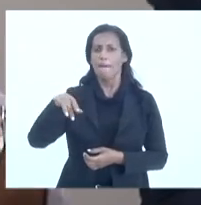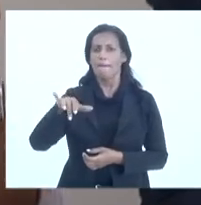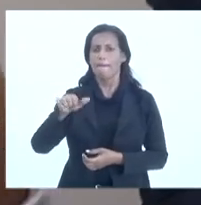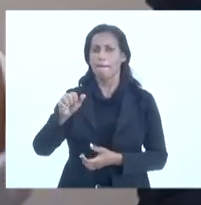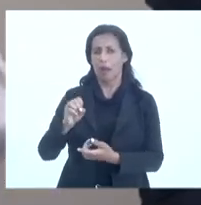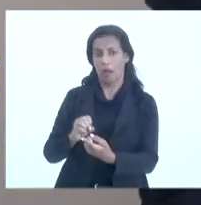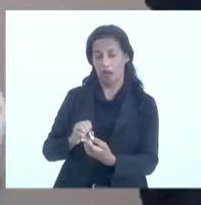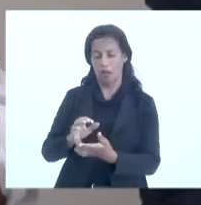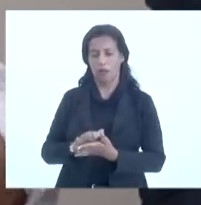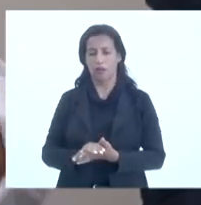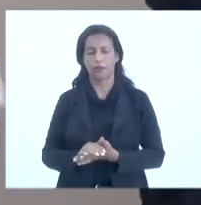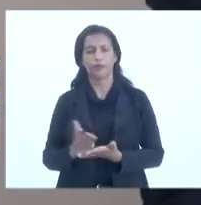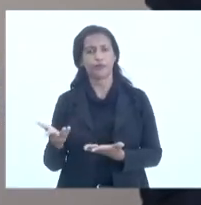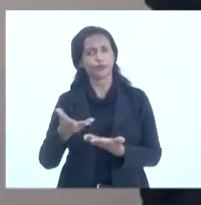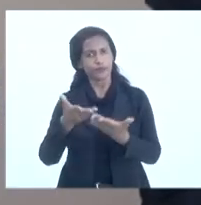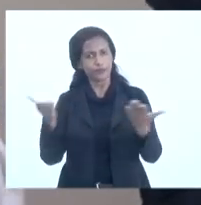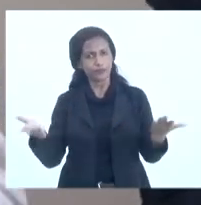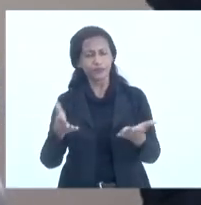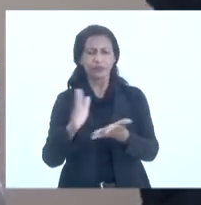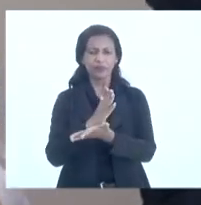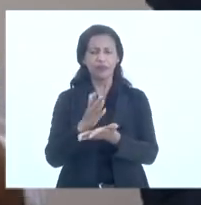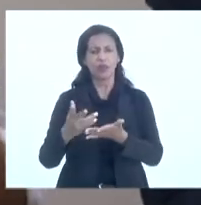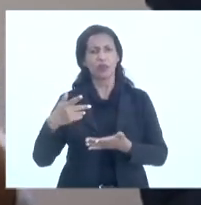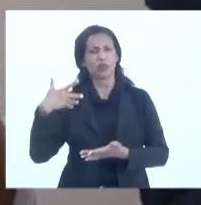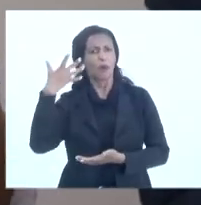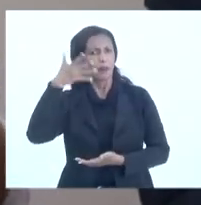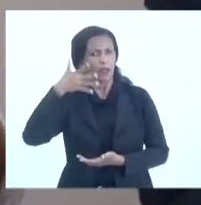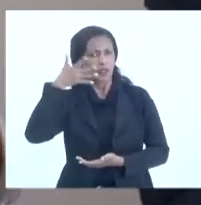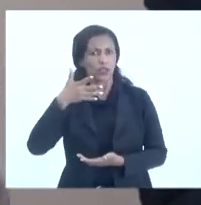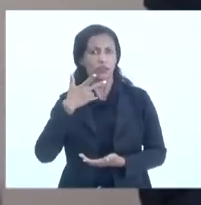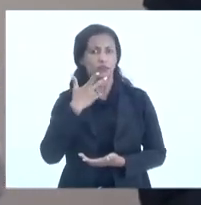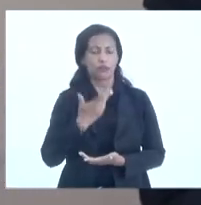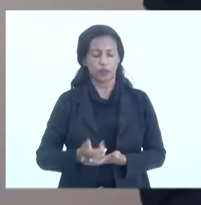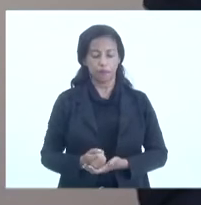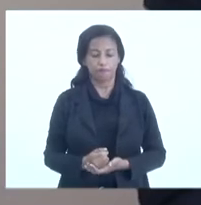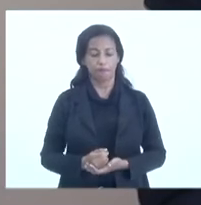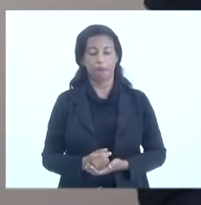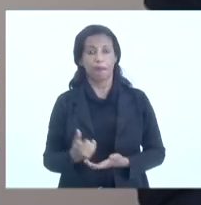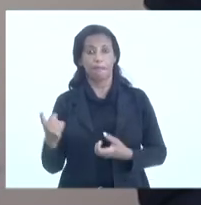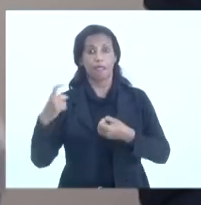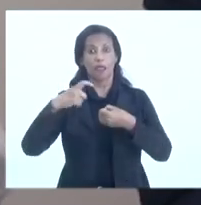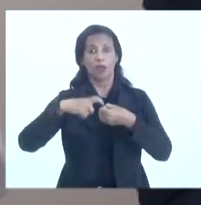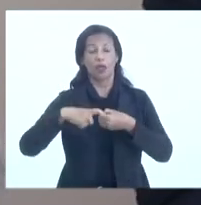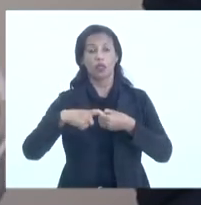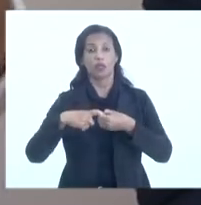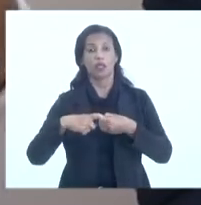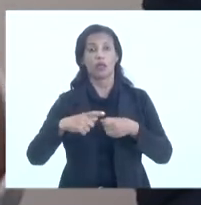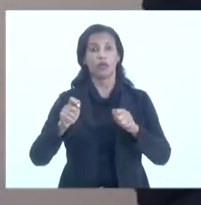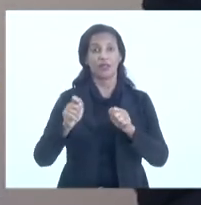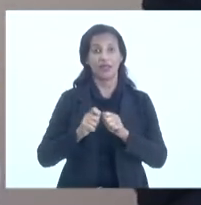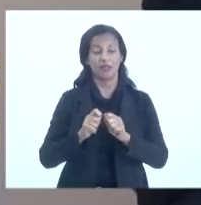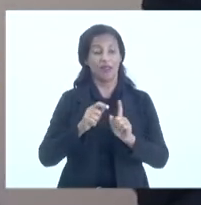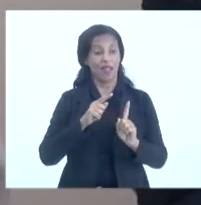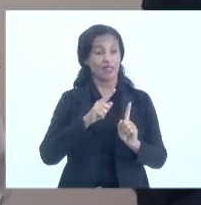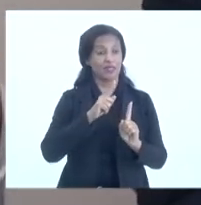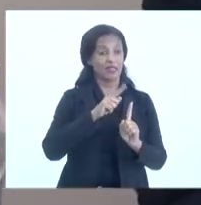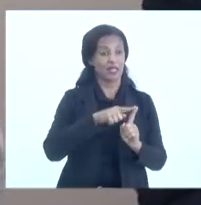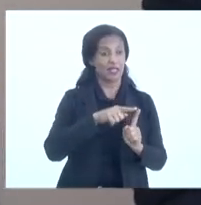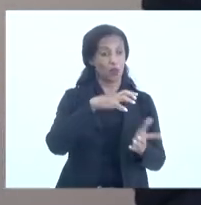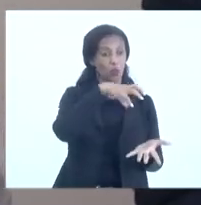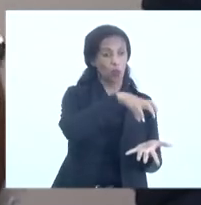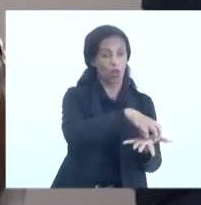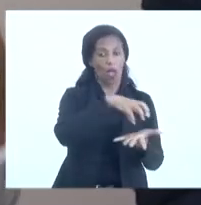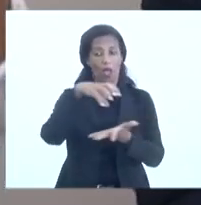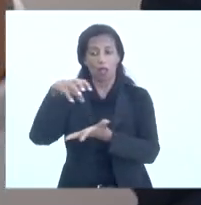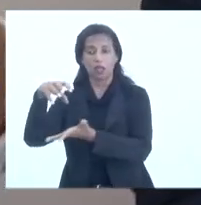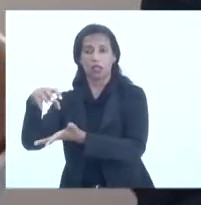Marciano, o próprio Tamar, alguns outros oradores. É uma conexão que faz um escape, realmente, entre Barra Mansa e